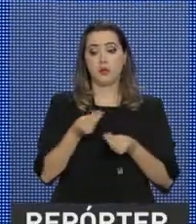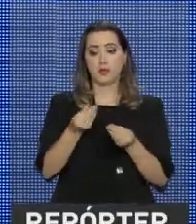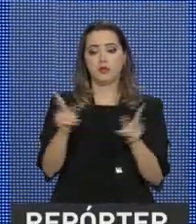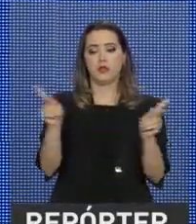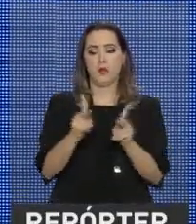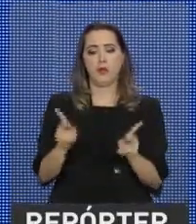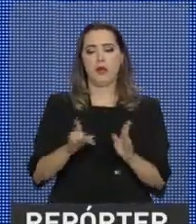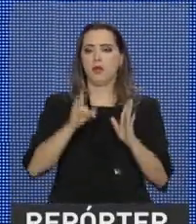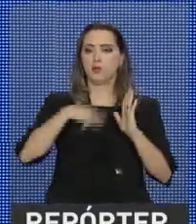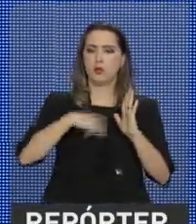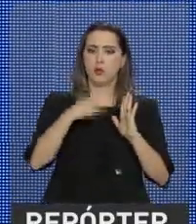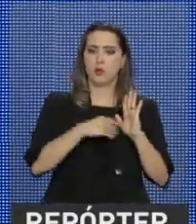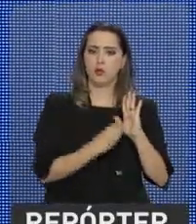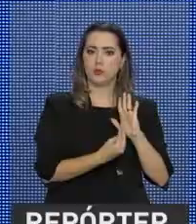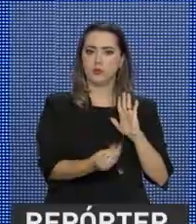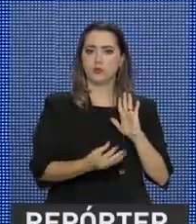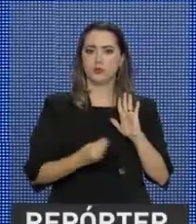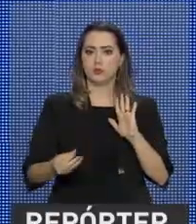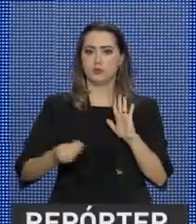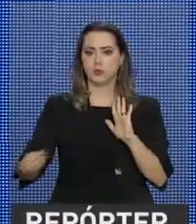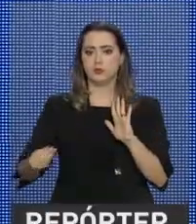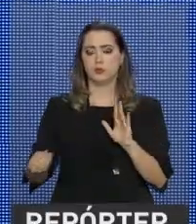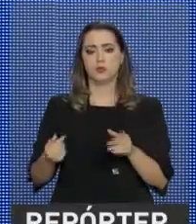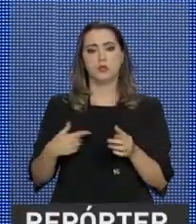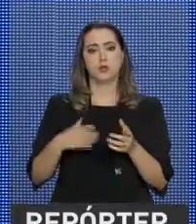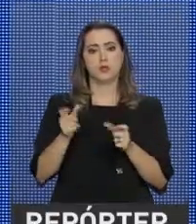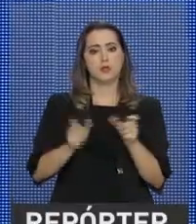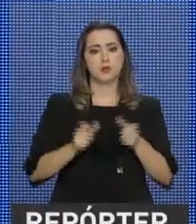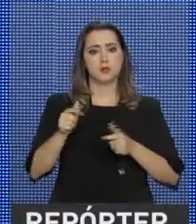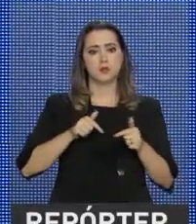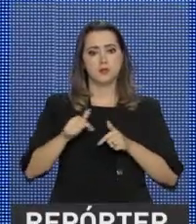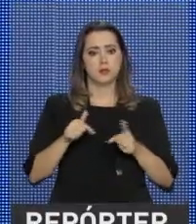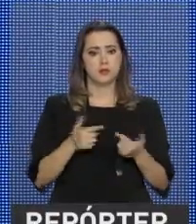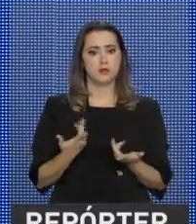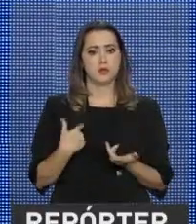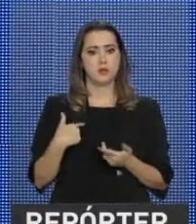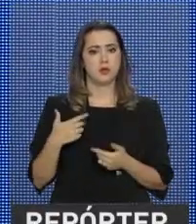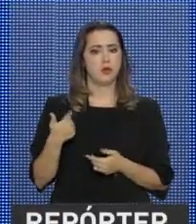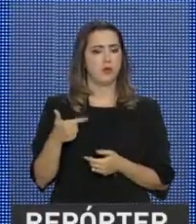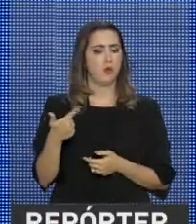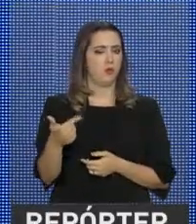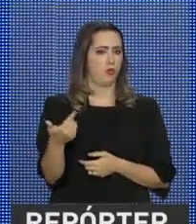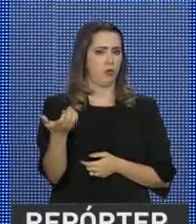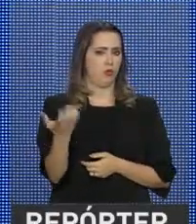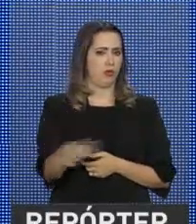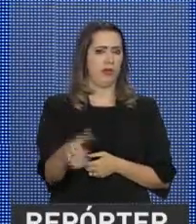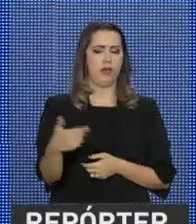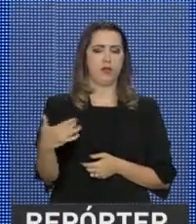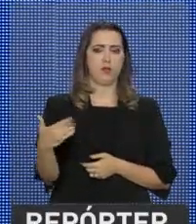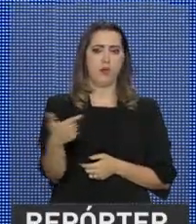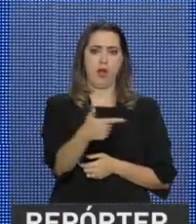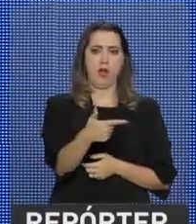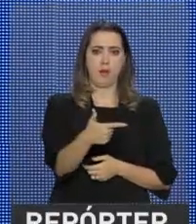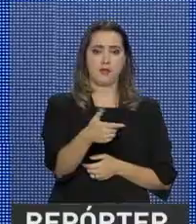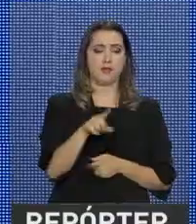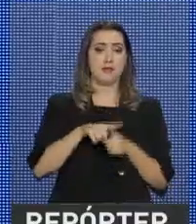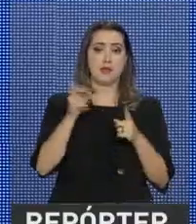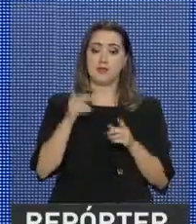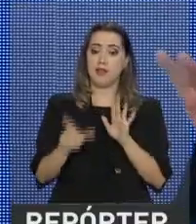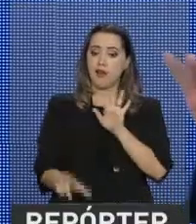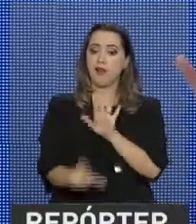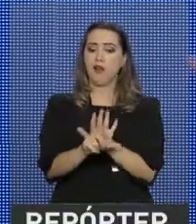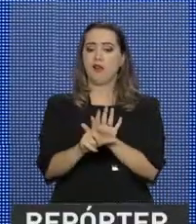posse da terra aos pequenos produtores rurais não por armas mas pela força da lei e pela decisão